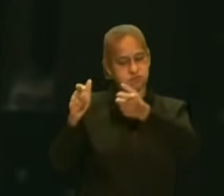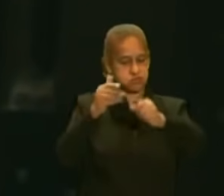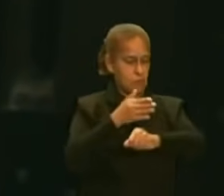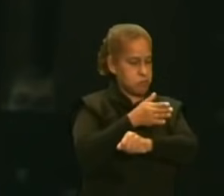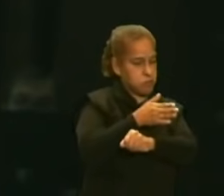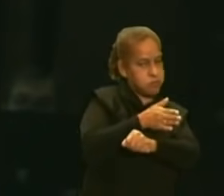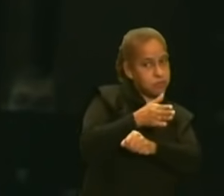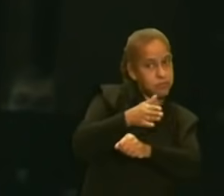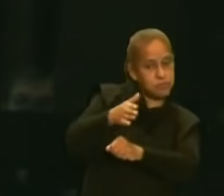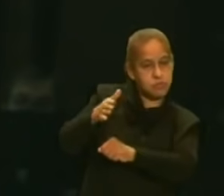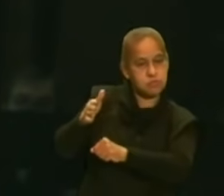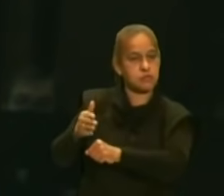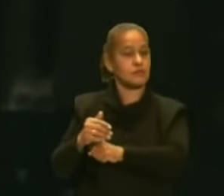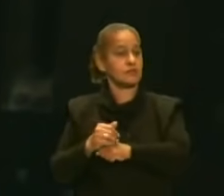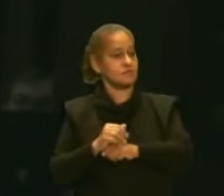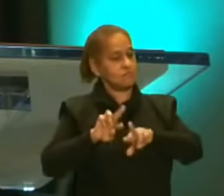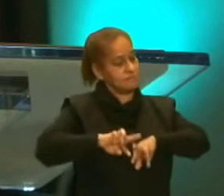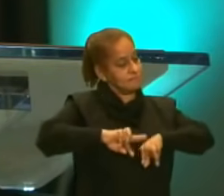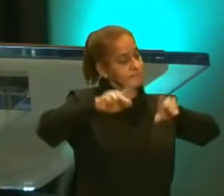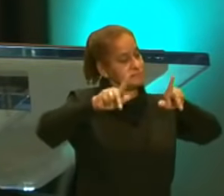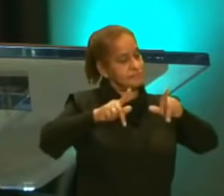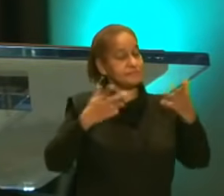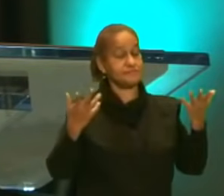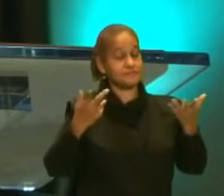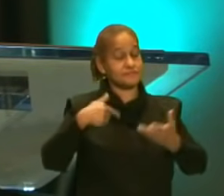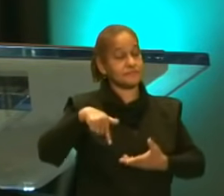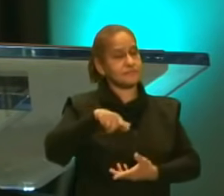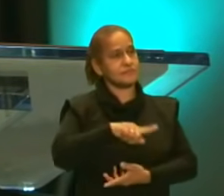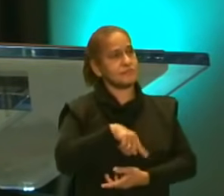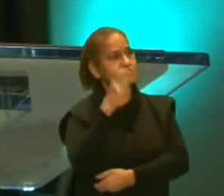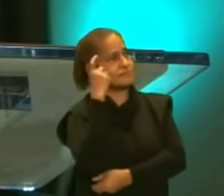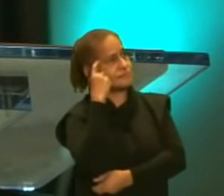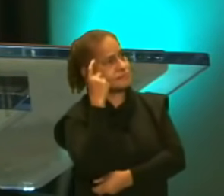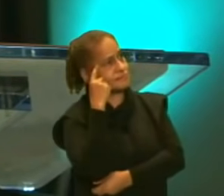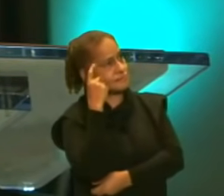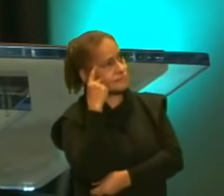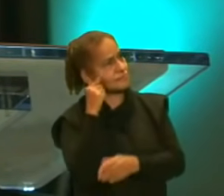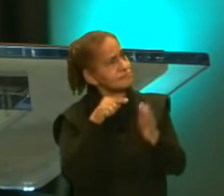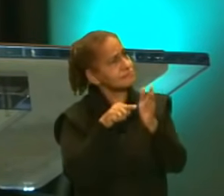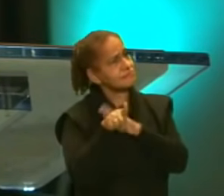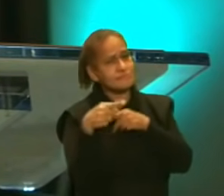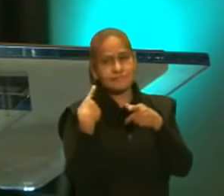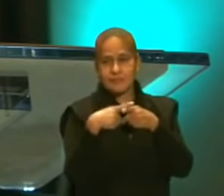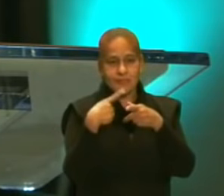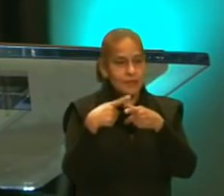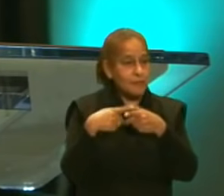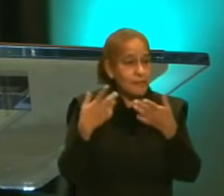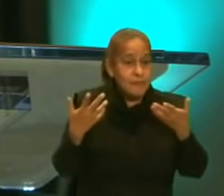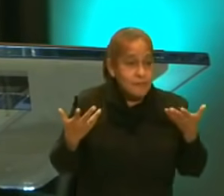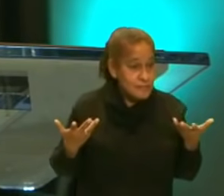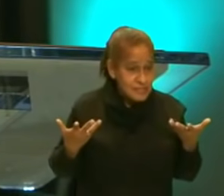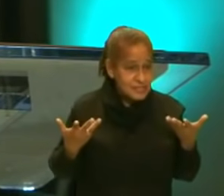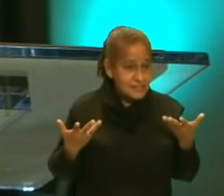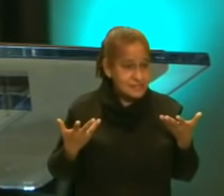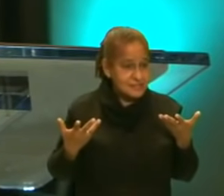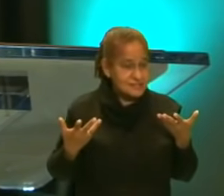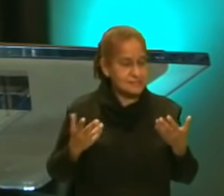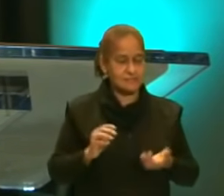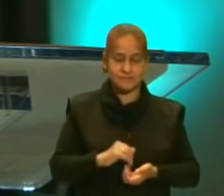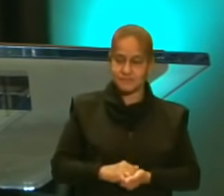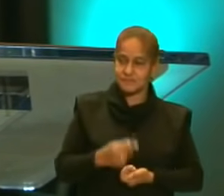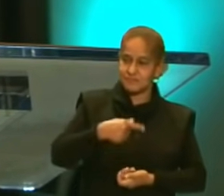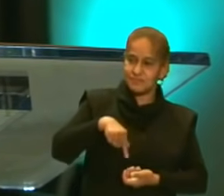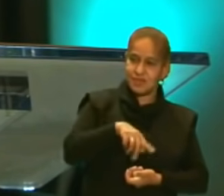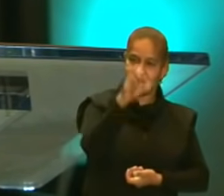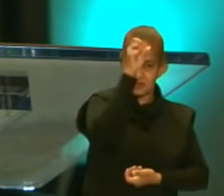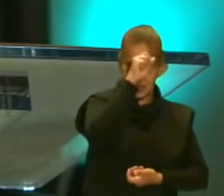lugares, né, vários cenários diferentes, e a gente fica perguntando por que isso? E aí a gente vai aprender